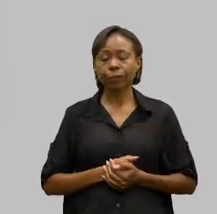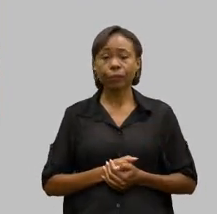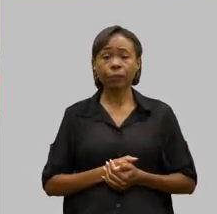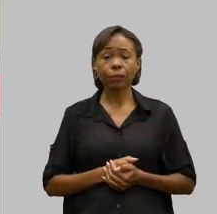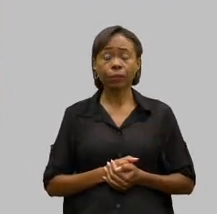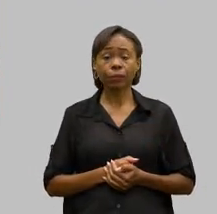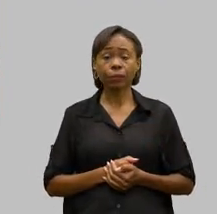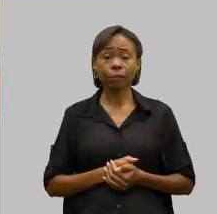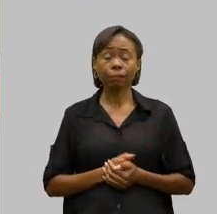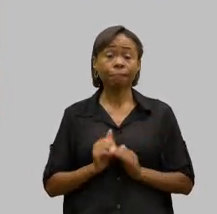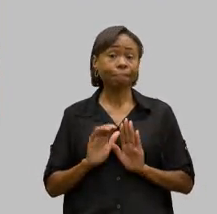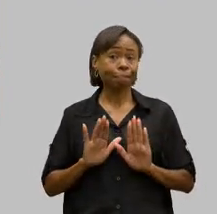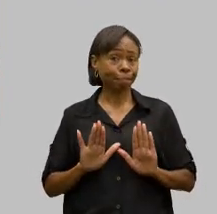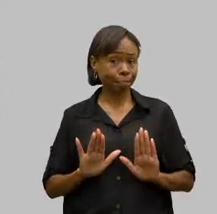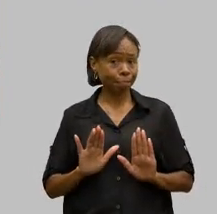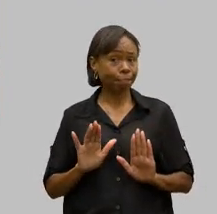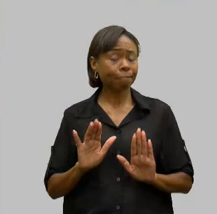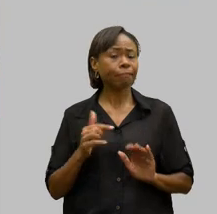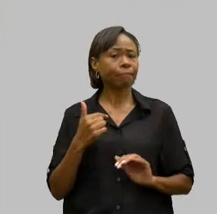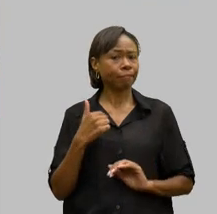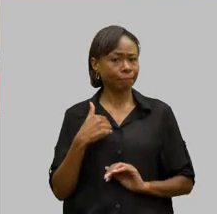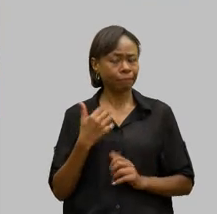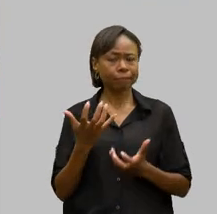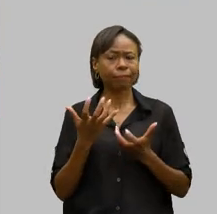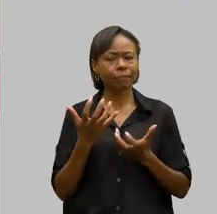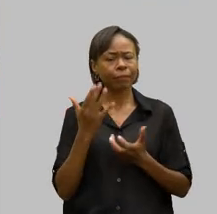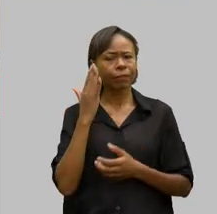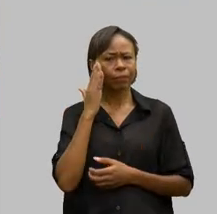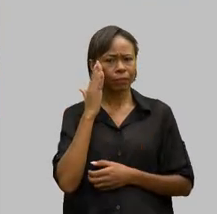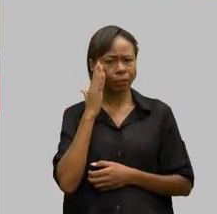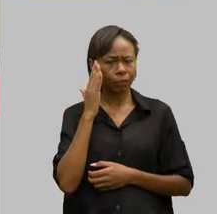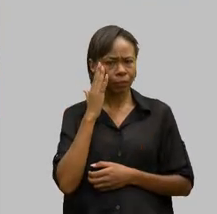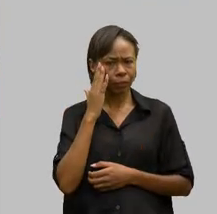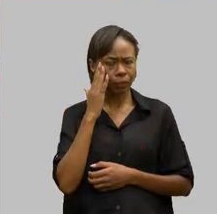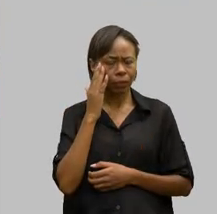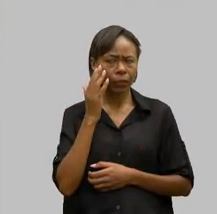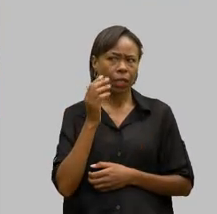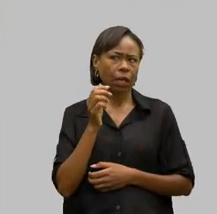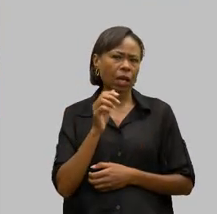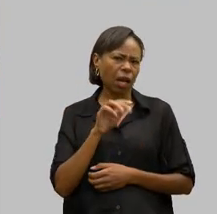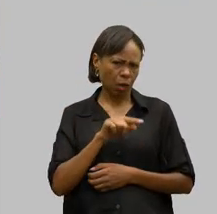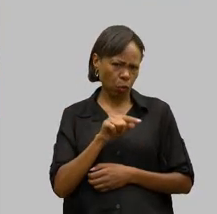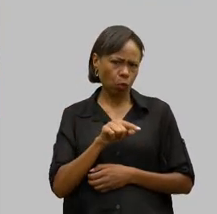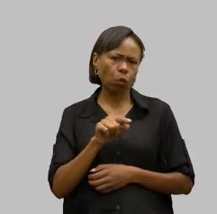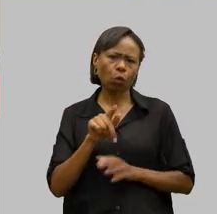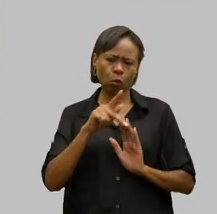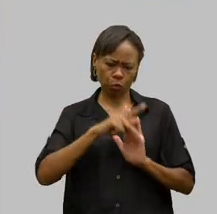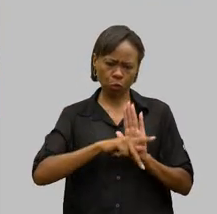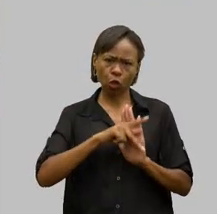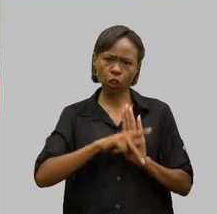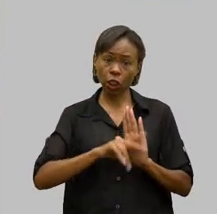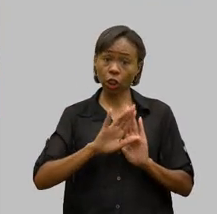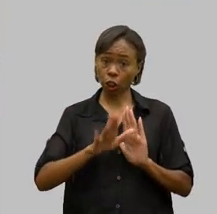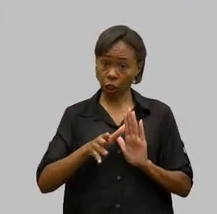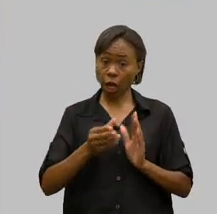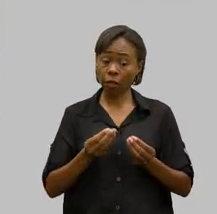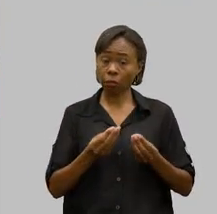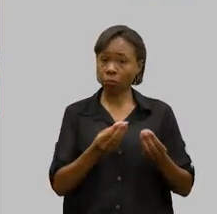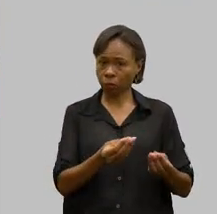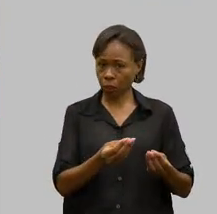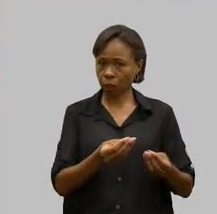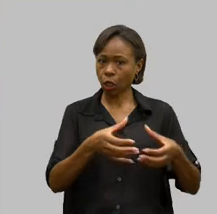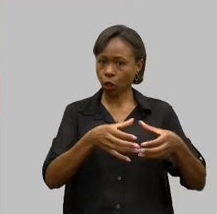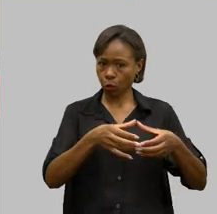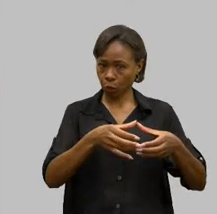Mas eu ainda gostaria de saber, mesmo que o projeto já tenha tramitado na Comissão de Educação, qual